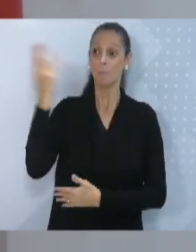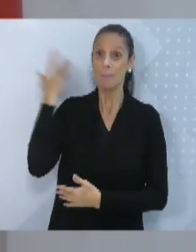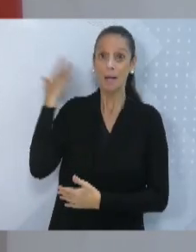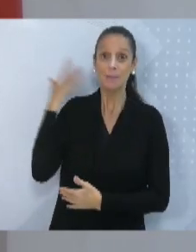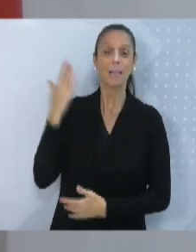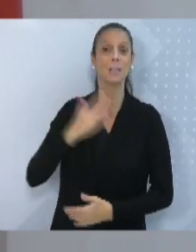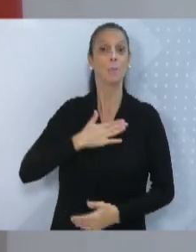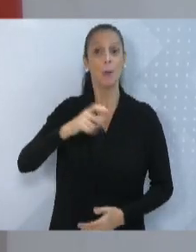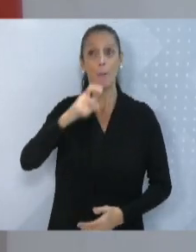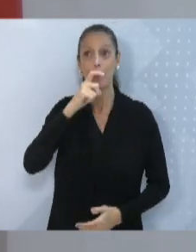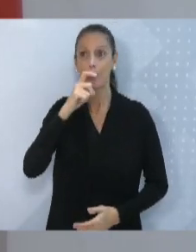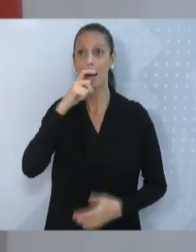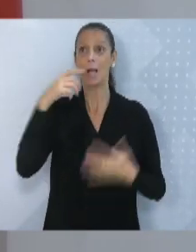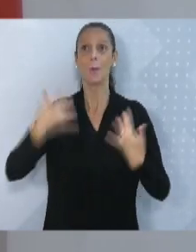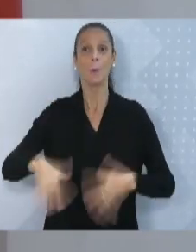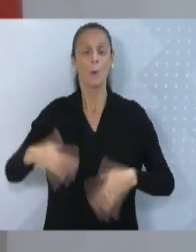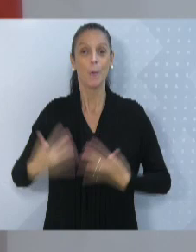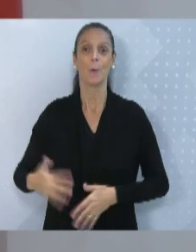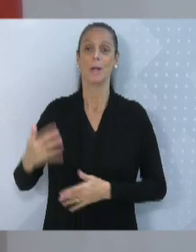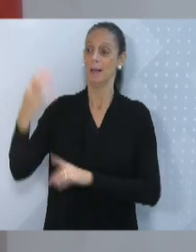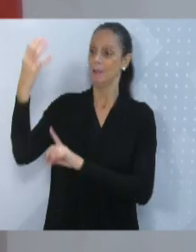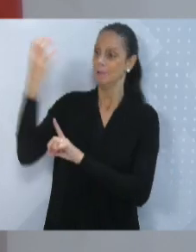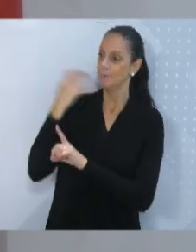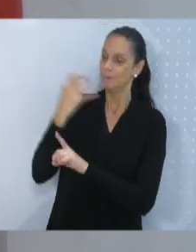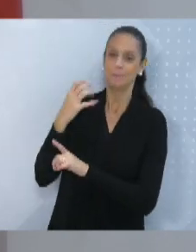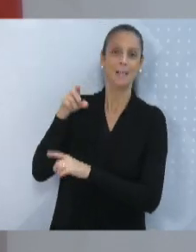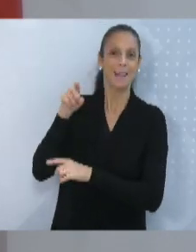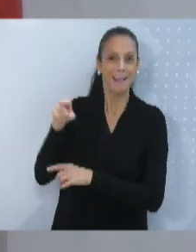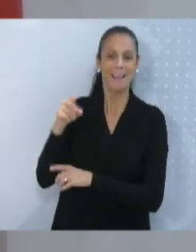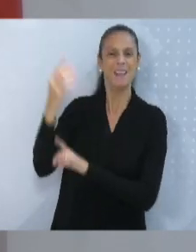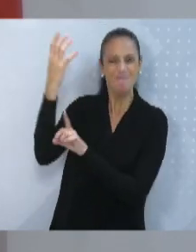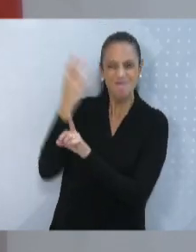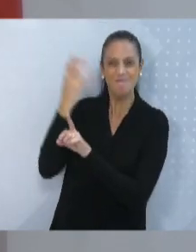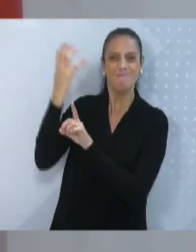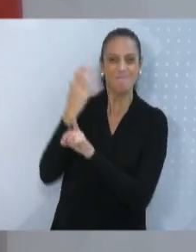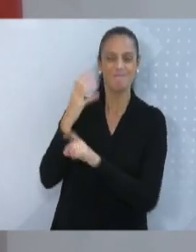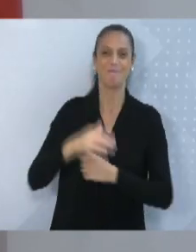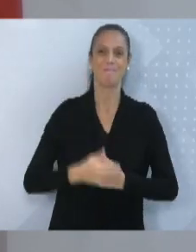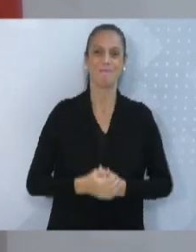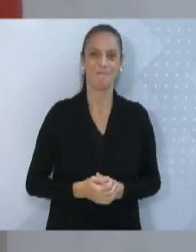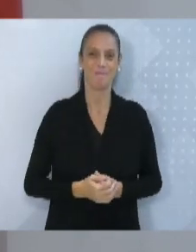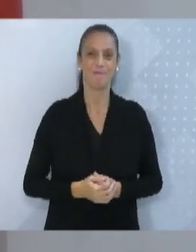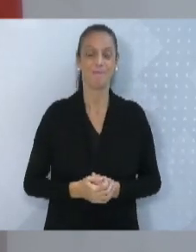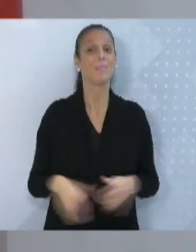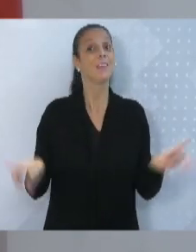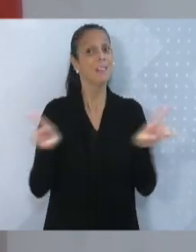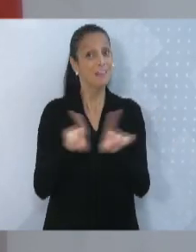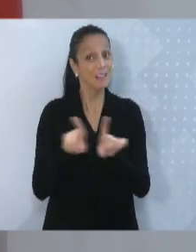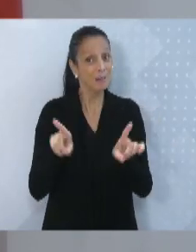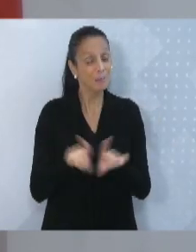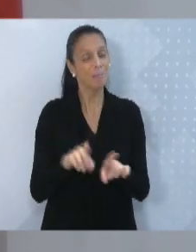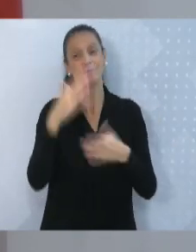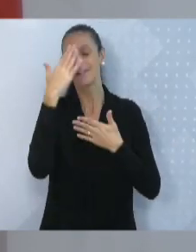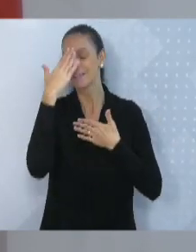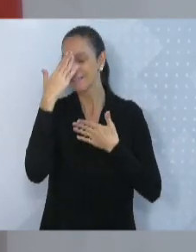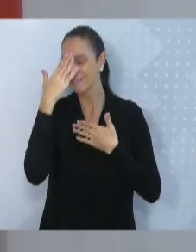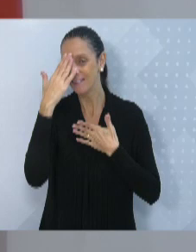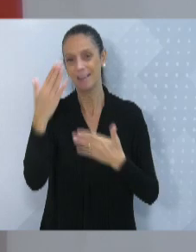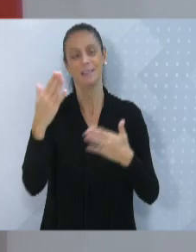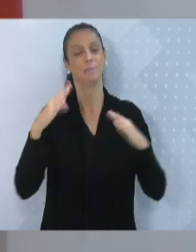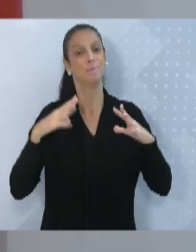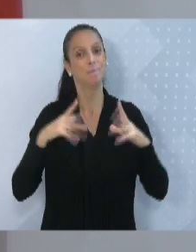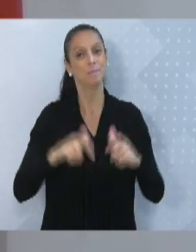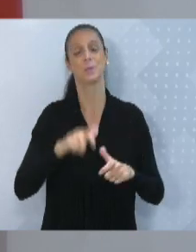pai teve totalmente responsabilidade nisso né fica aqui também o meu agradecimento né